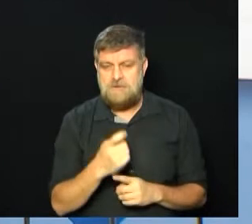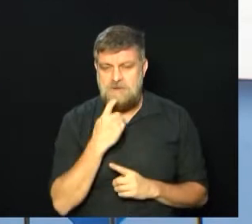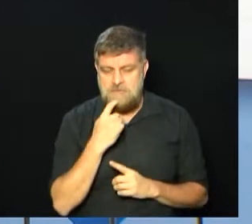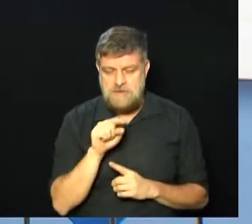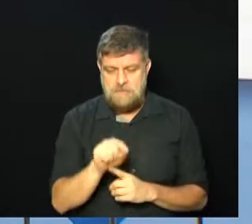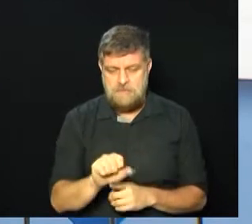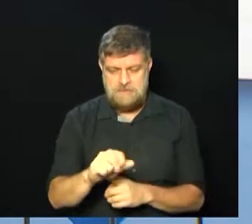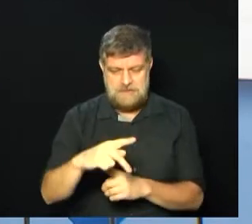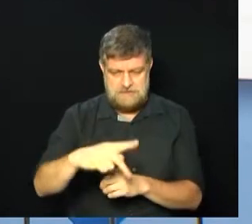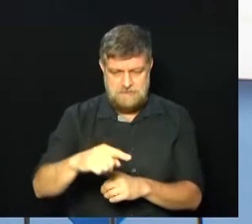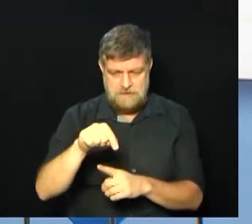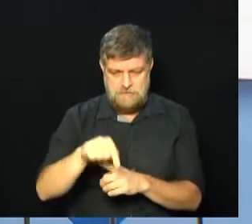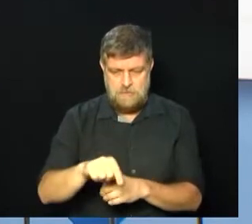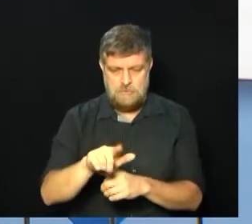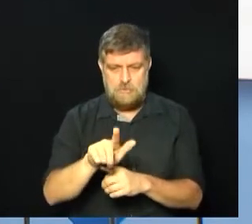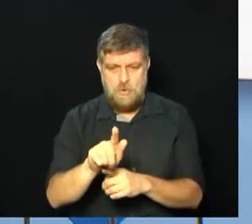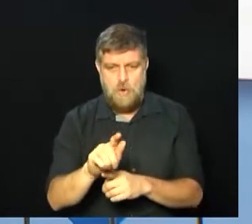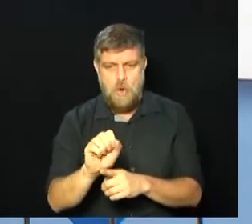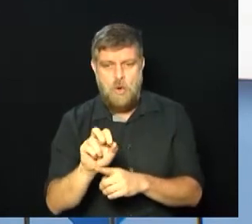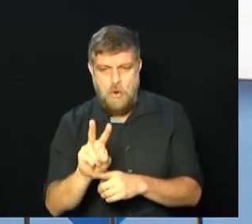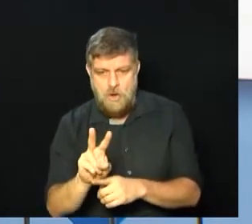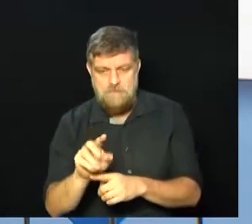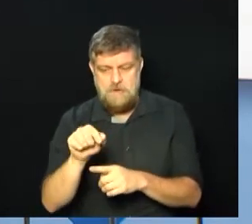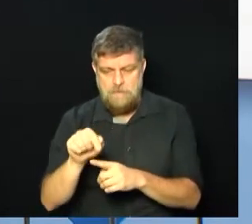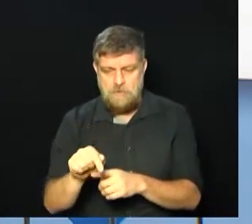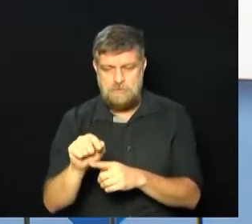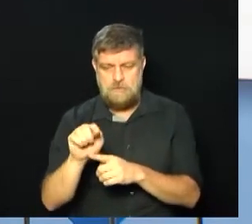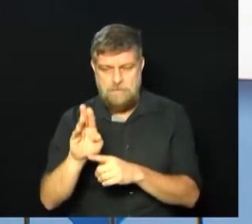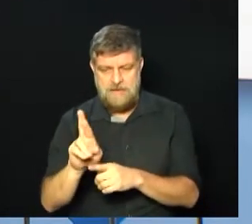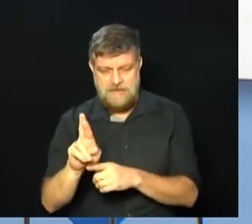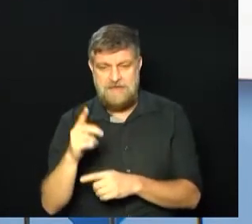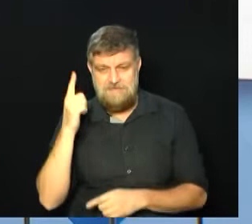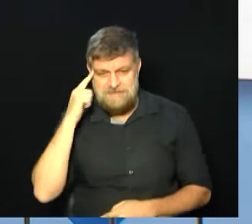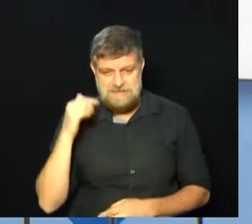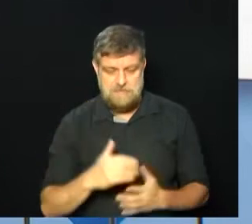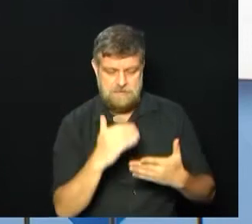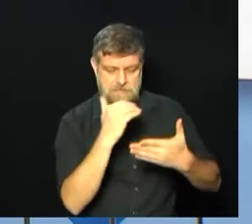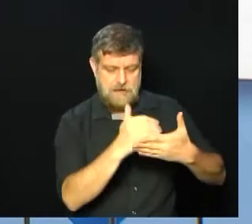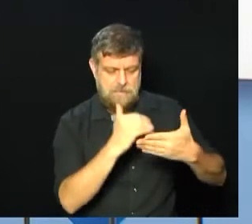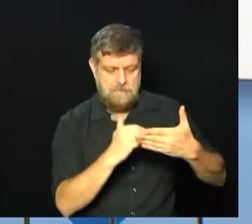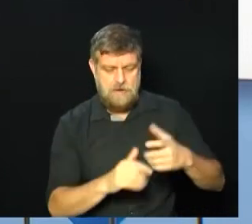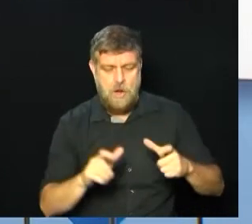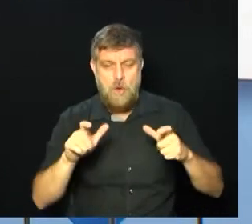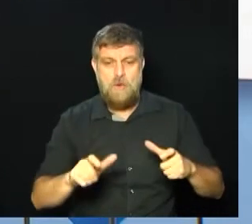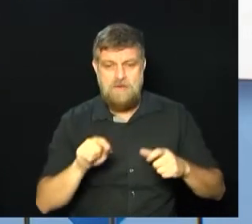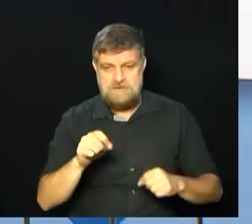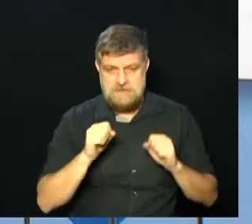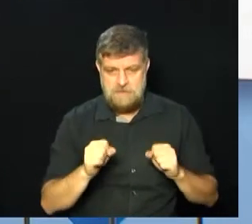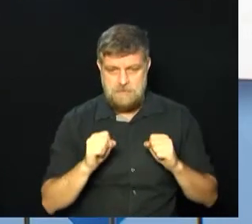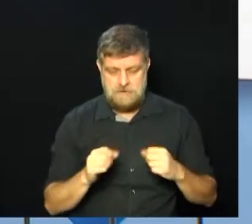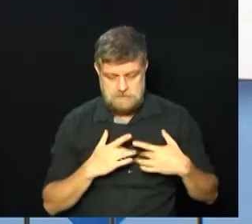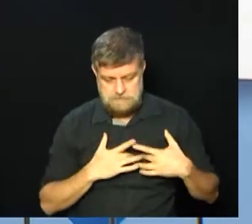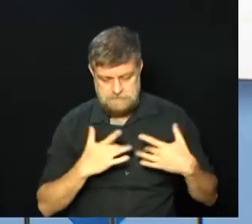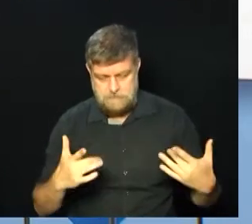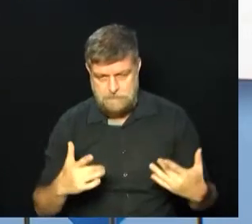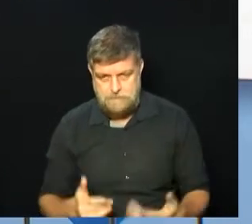www.campinas.com.br ov.br e você sabe lá Quais são os locais que podem então também